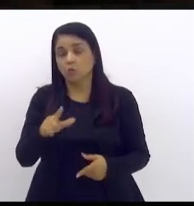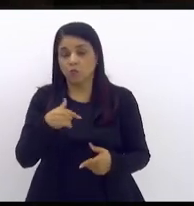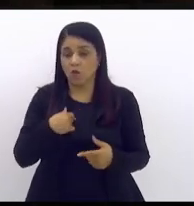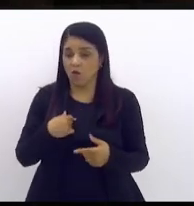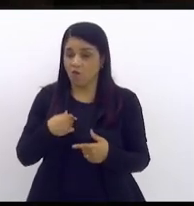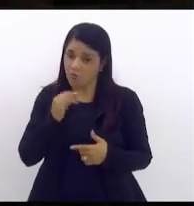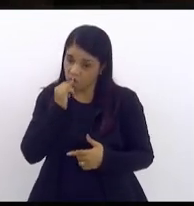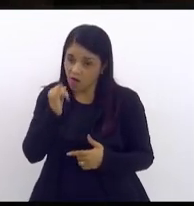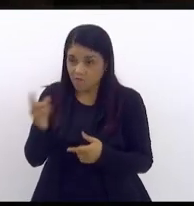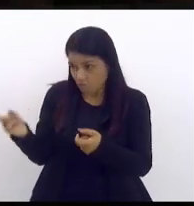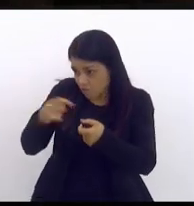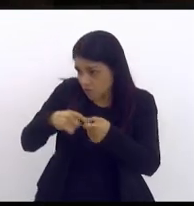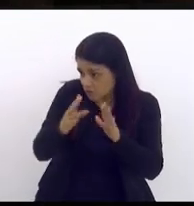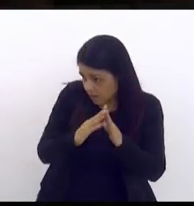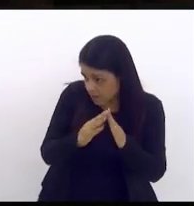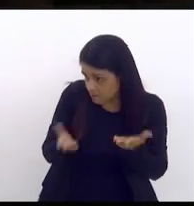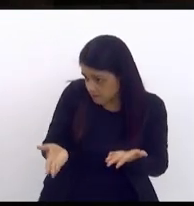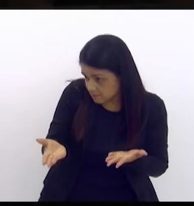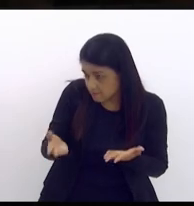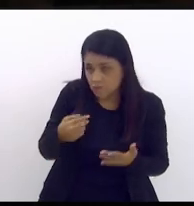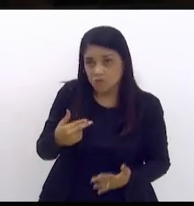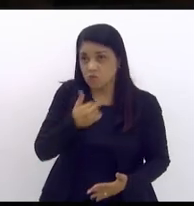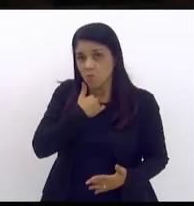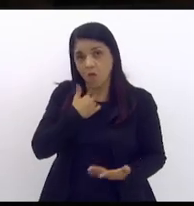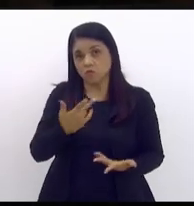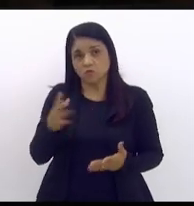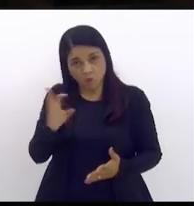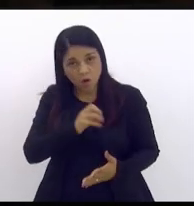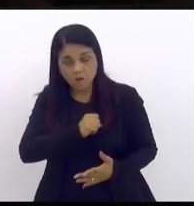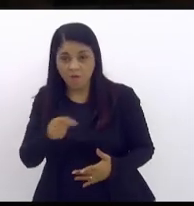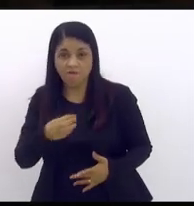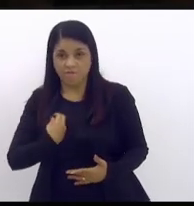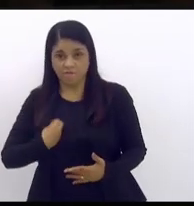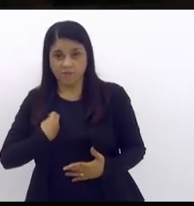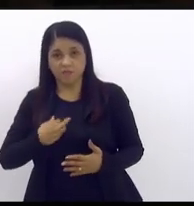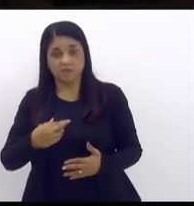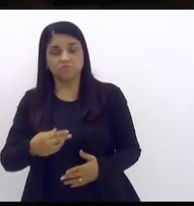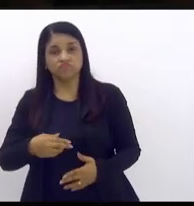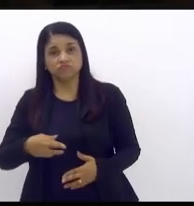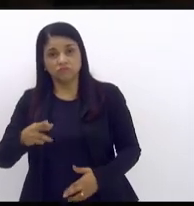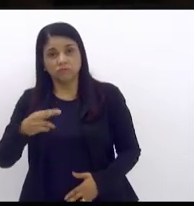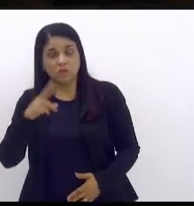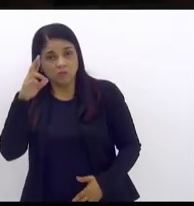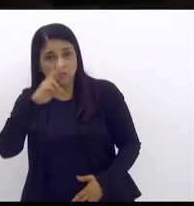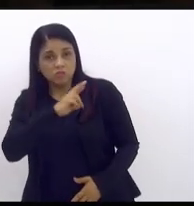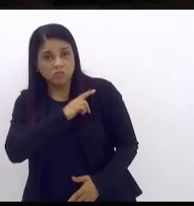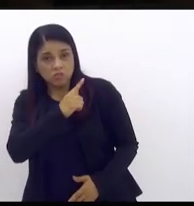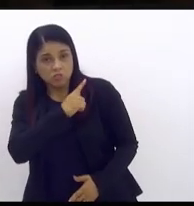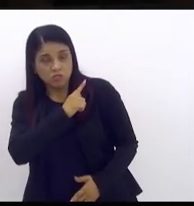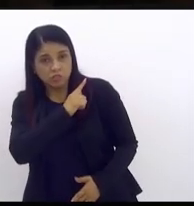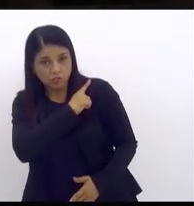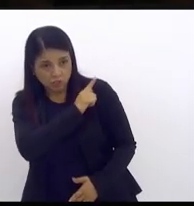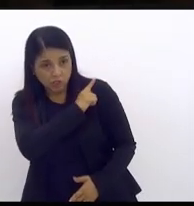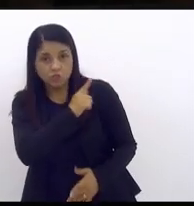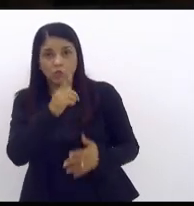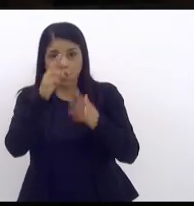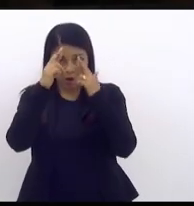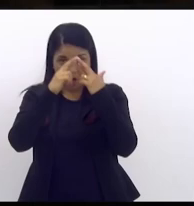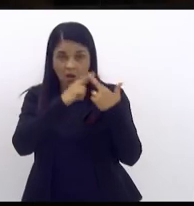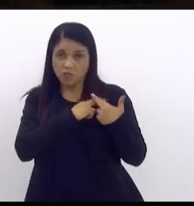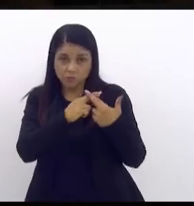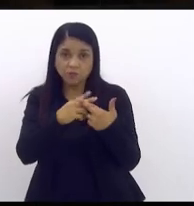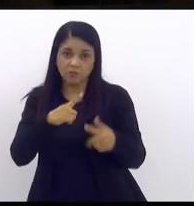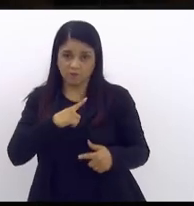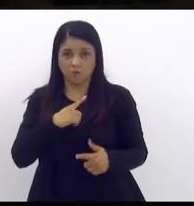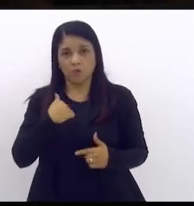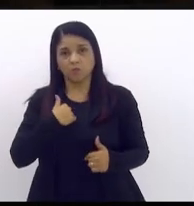voltem, porque eu tenho amor à vida das pessoas e sou um gestor público responsável, sou um representante do povo responsável, então a Defesa Civil